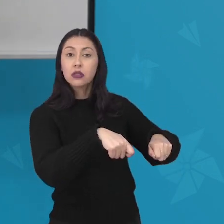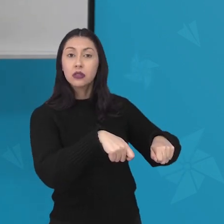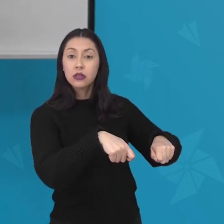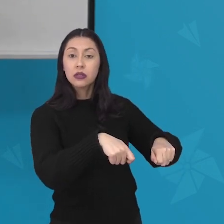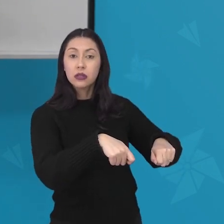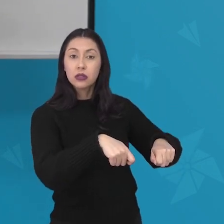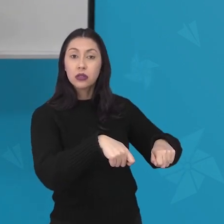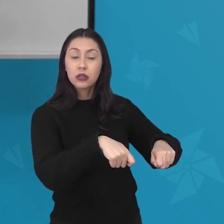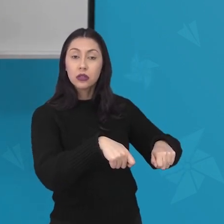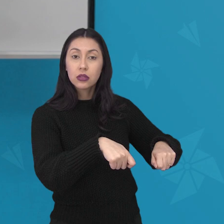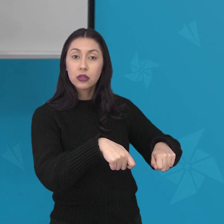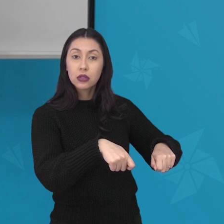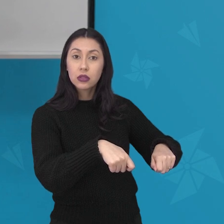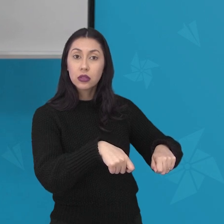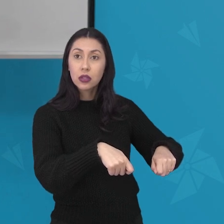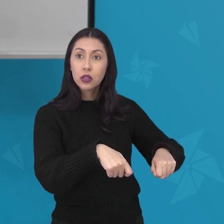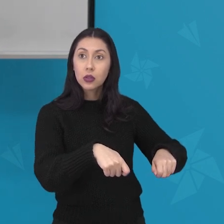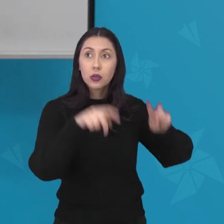humano que